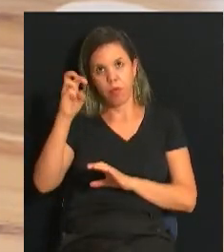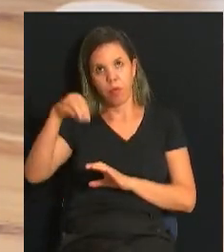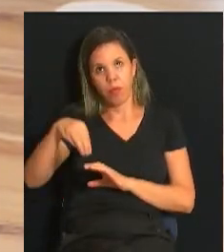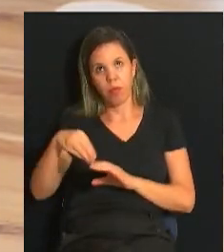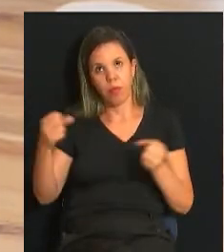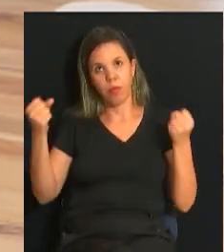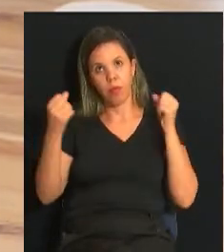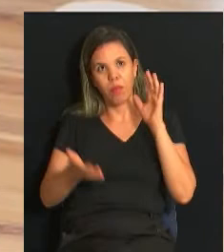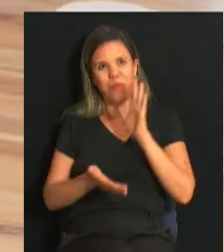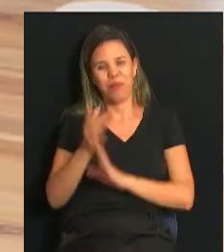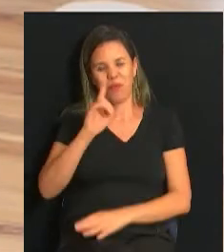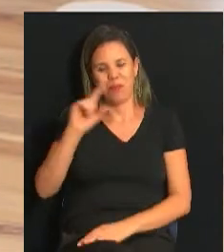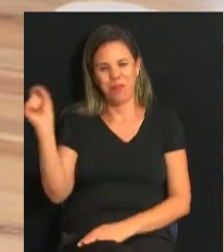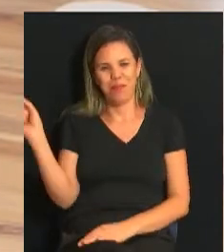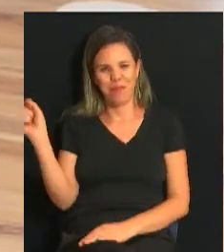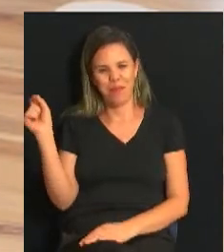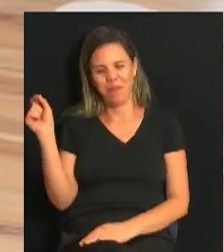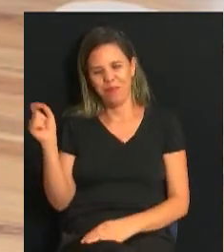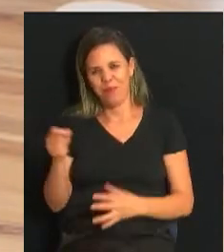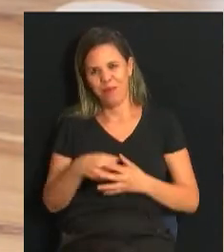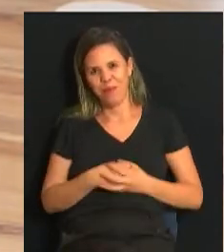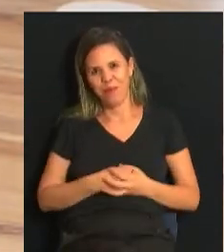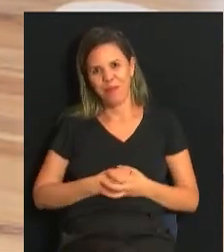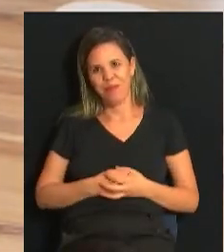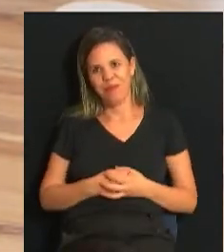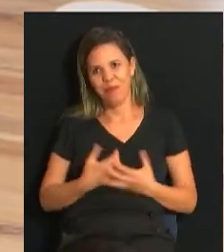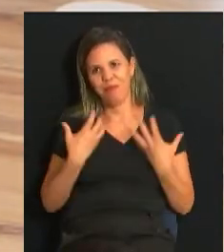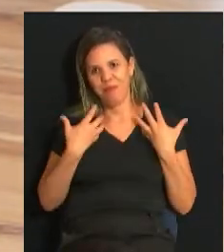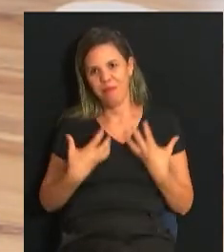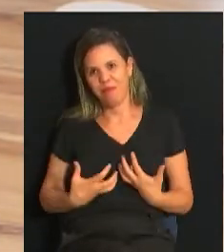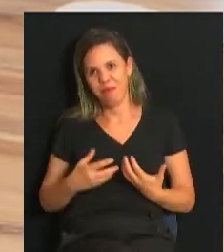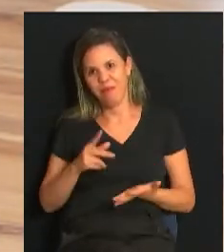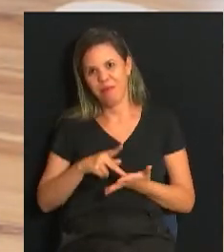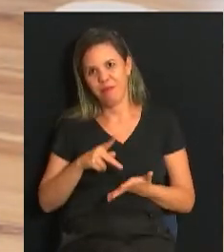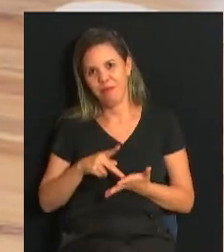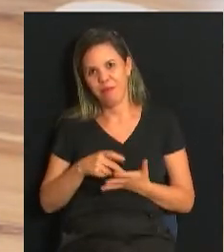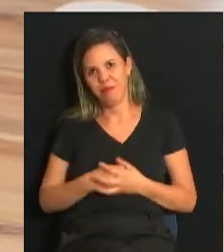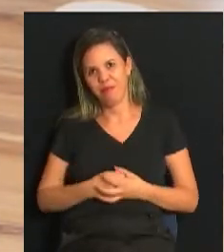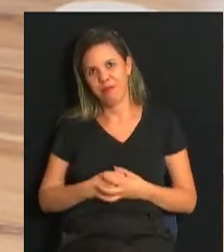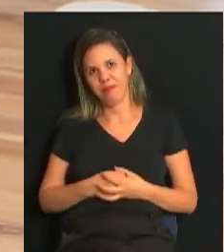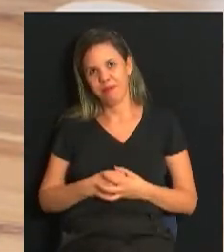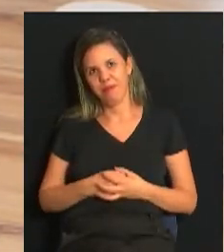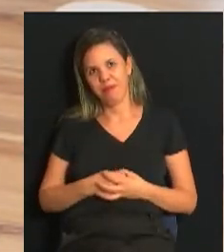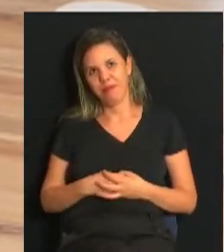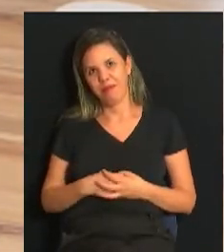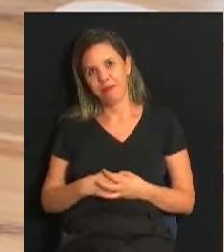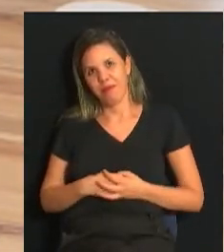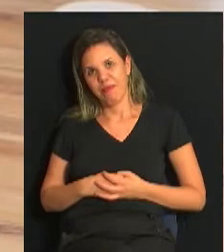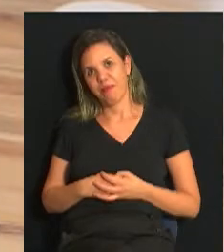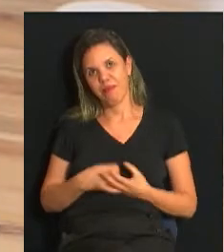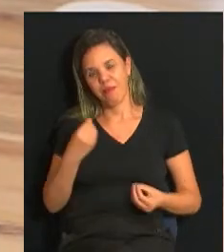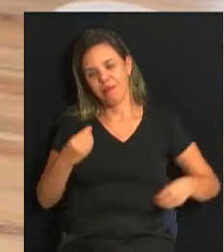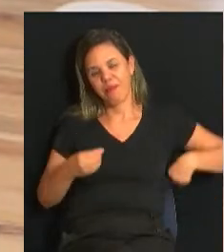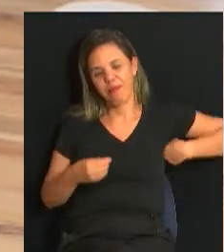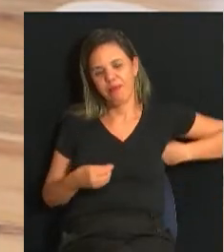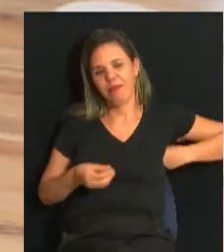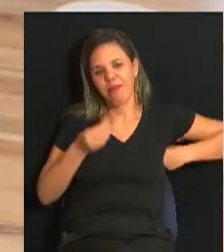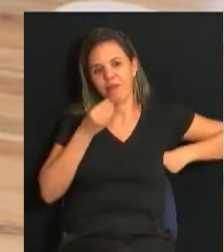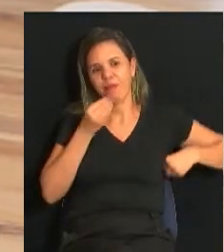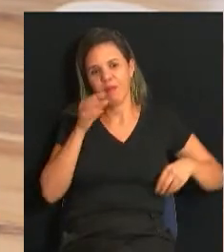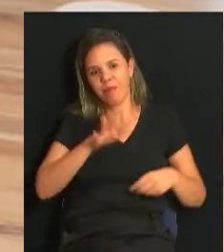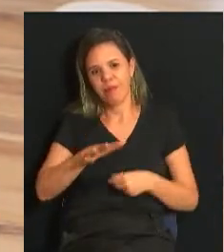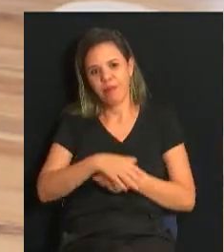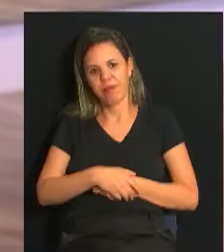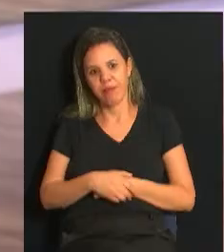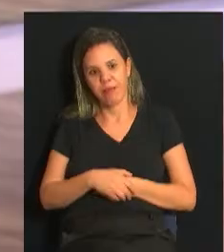Nossa nem vai embora descansa verdade eu sou muito bom Como que é o mercado conta para